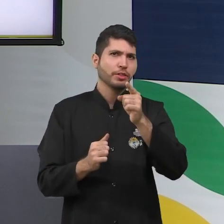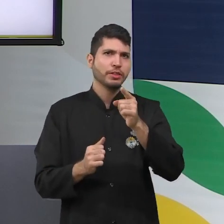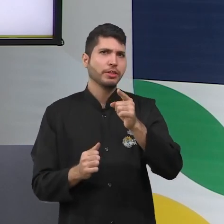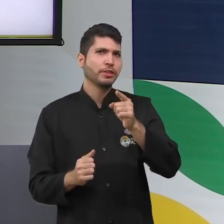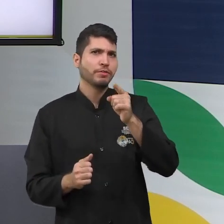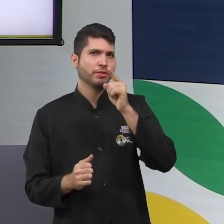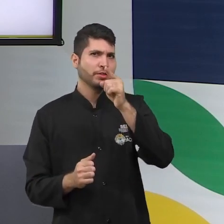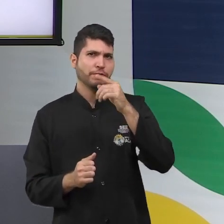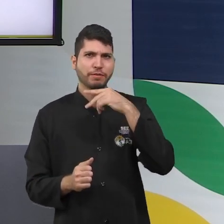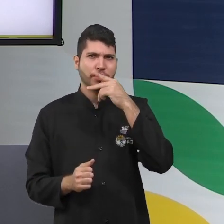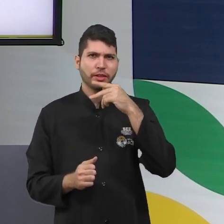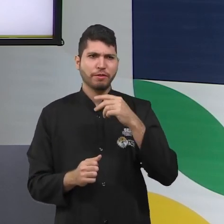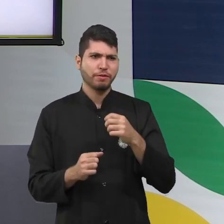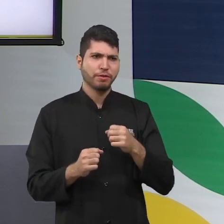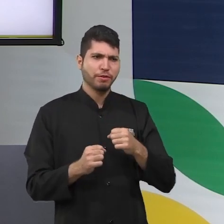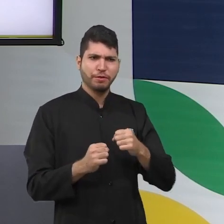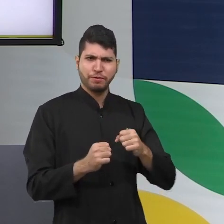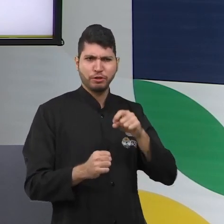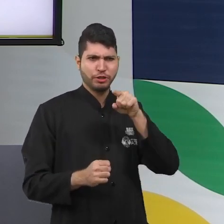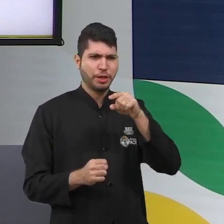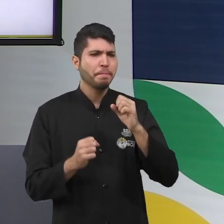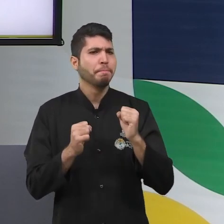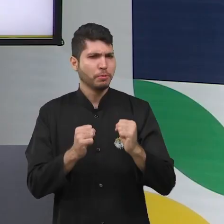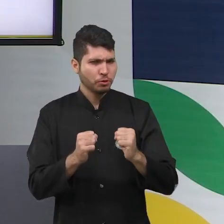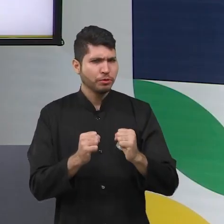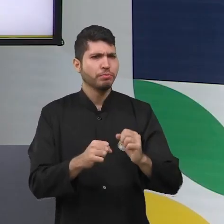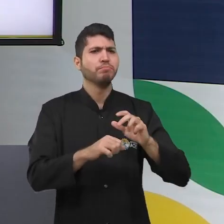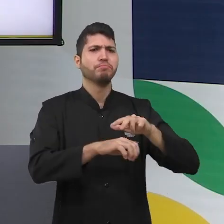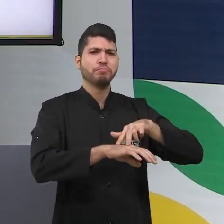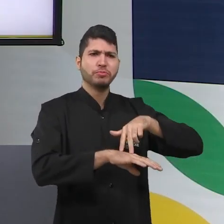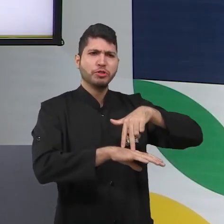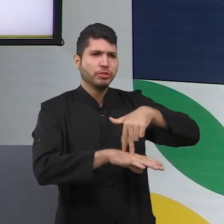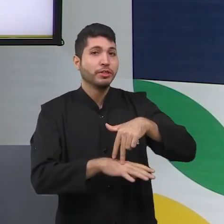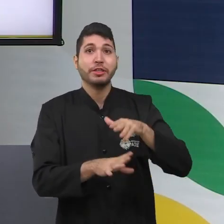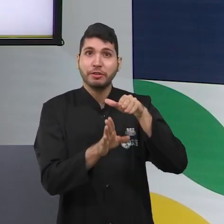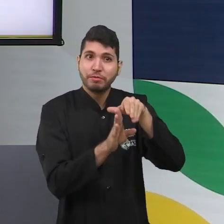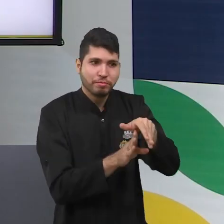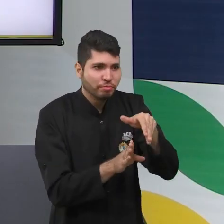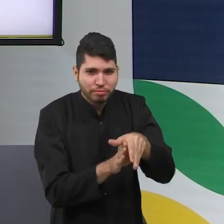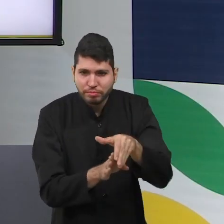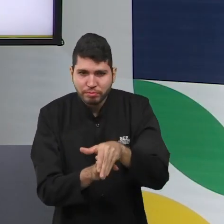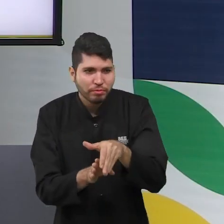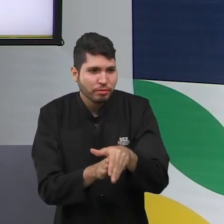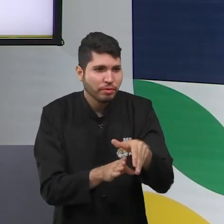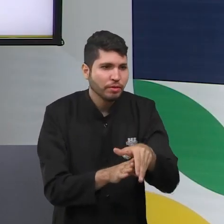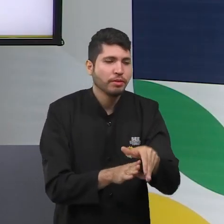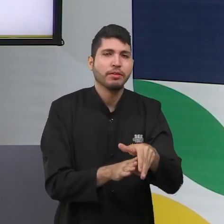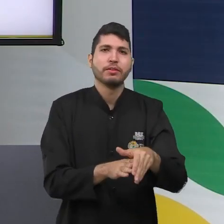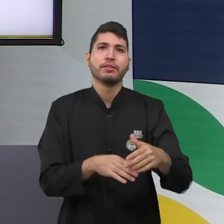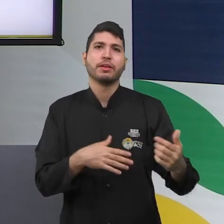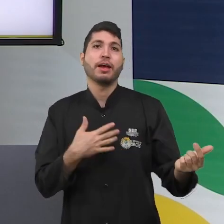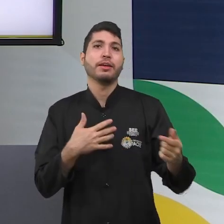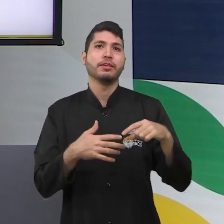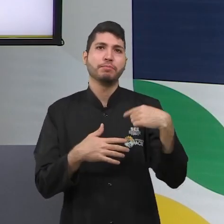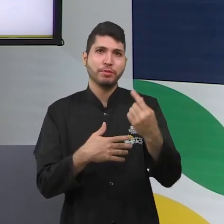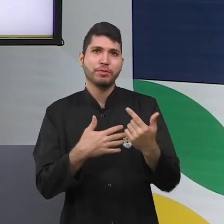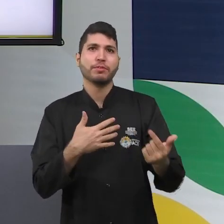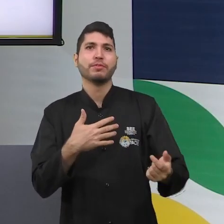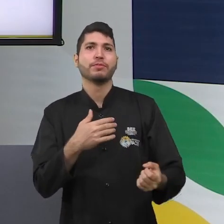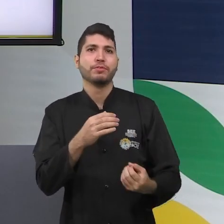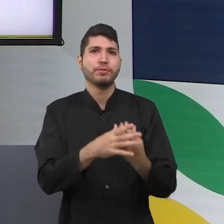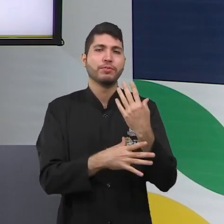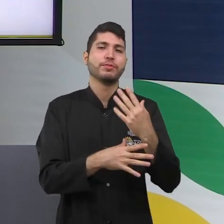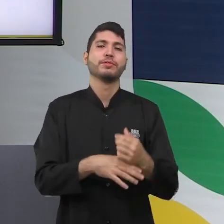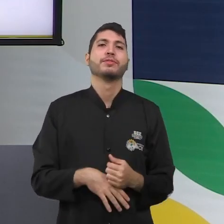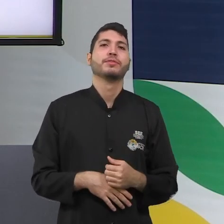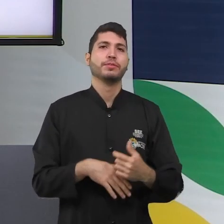no sentido de começar a organizar a ação, desenvolver a ação, direcionar a ação, vem o papel da liderança. A liderança é essa em que começa a